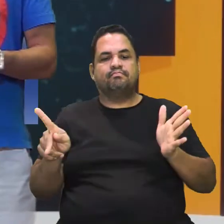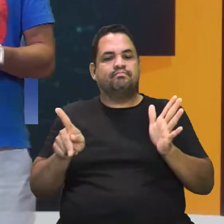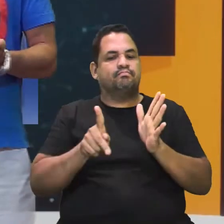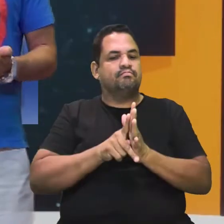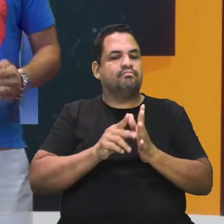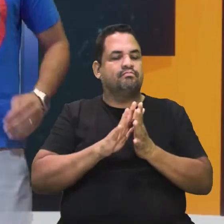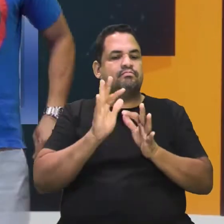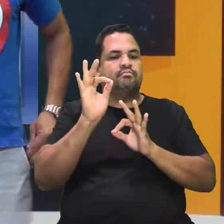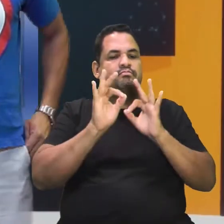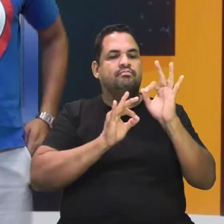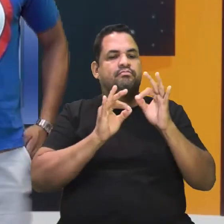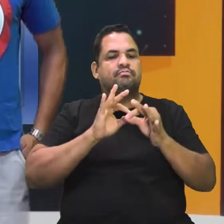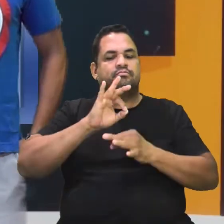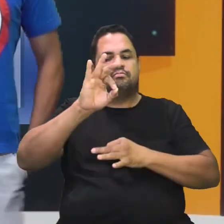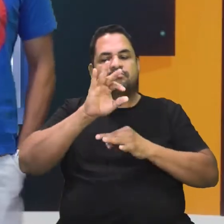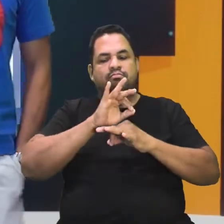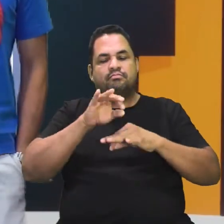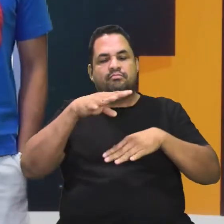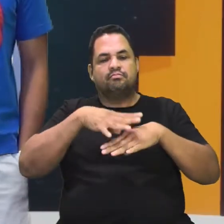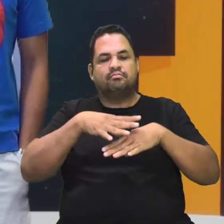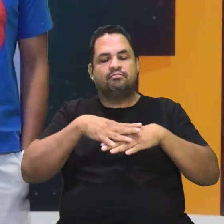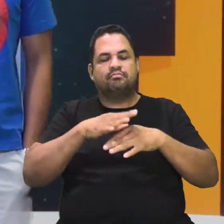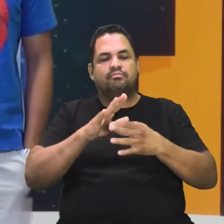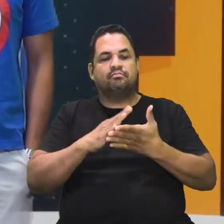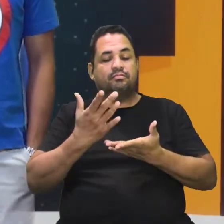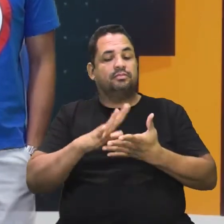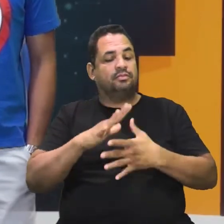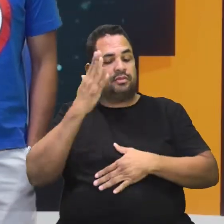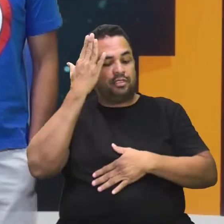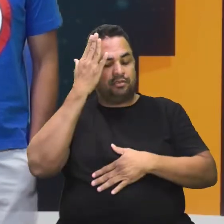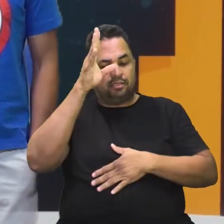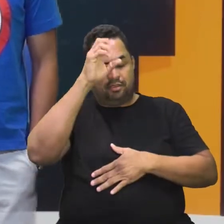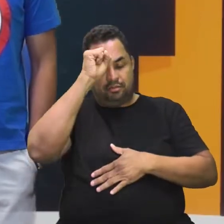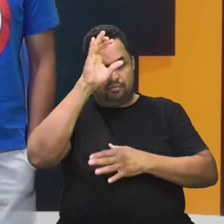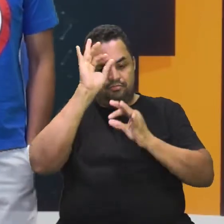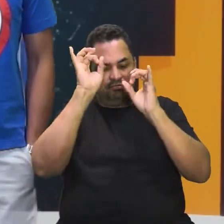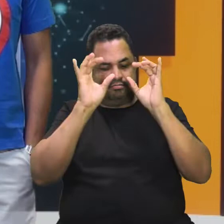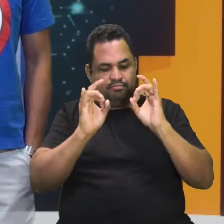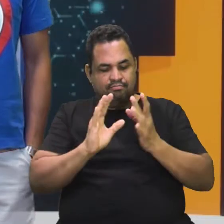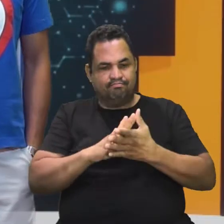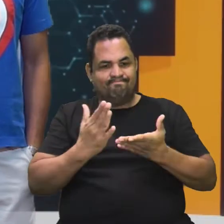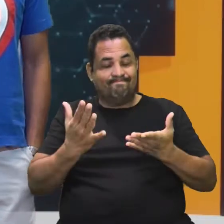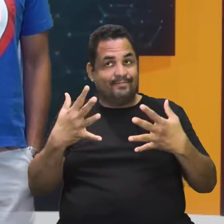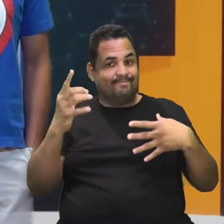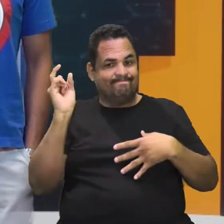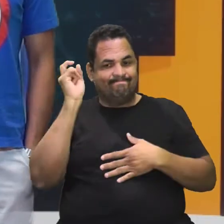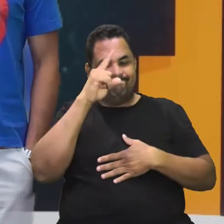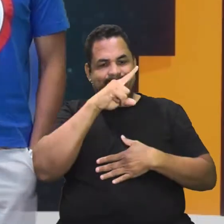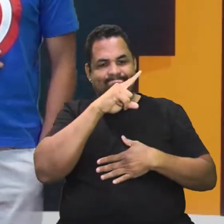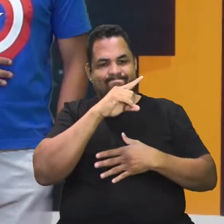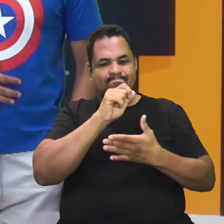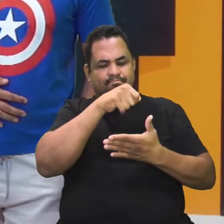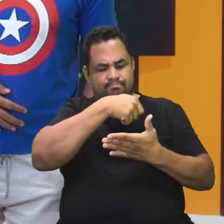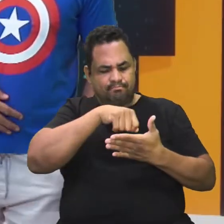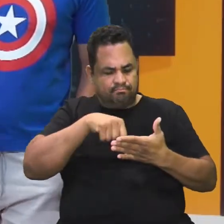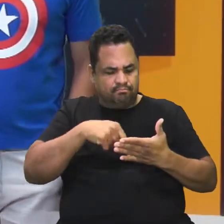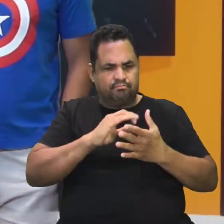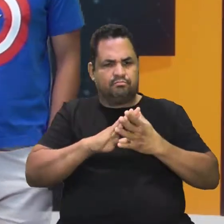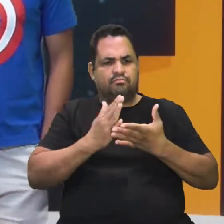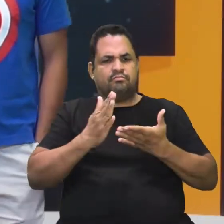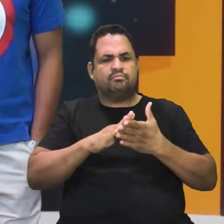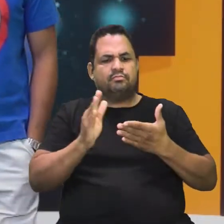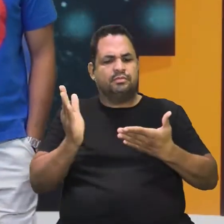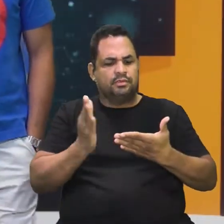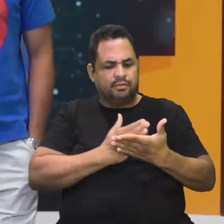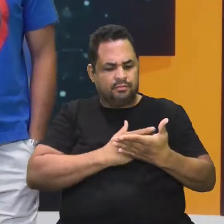formas geométricas no plano cartesiano e se você não se apropriar dos detalhes, fica um pouquinho complicado. Então, anota, né? Isso. Faz